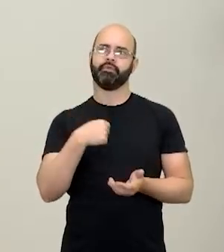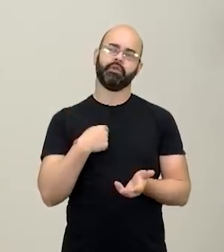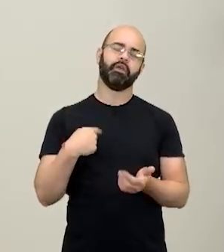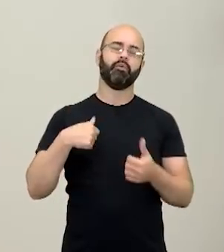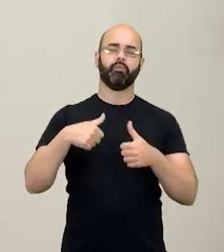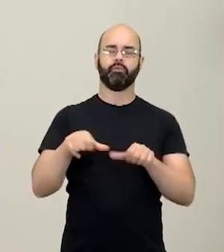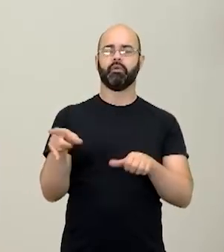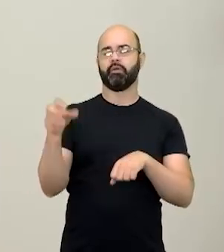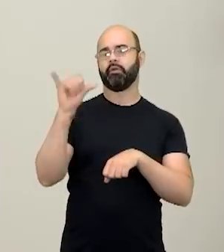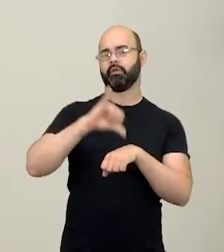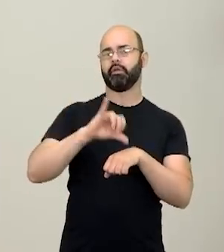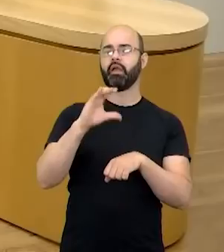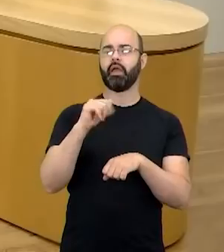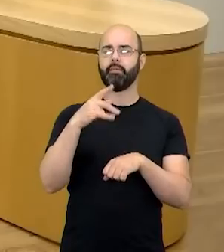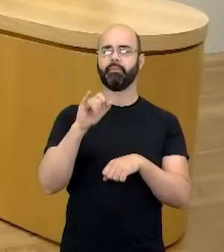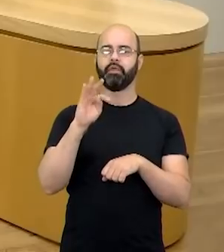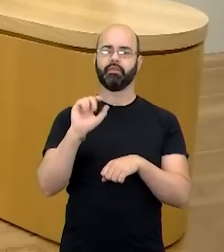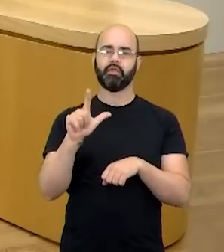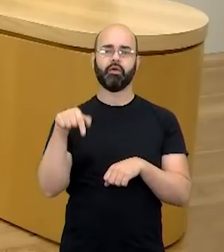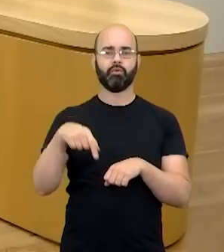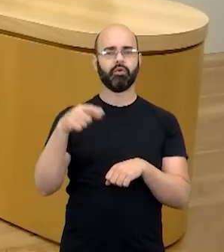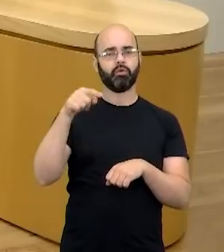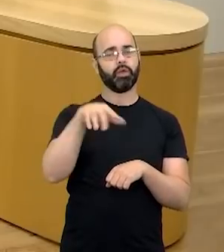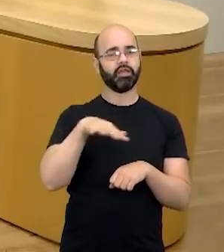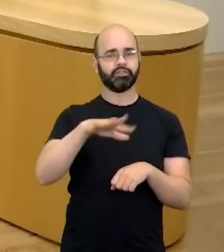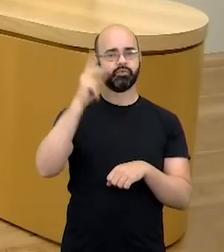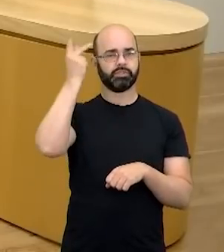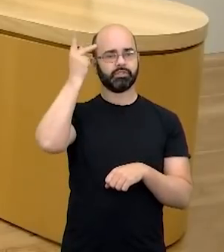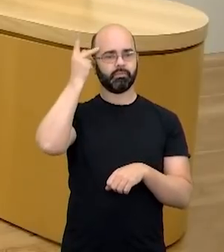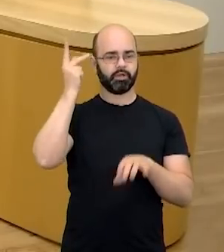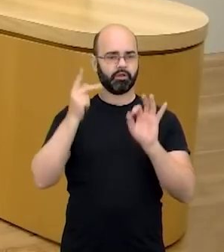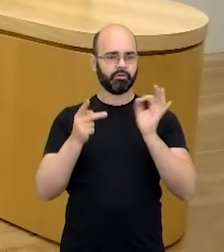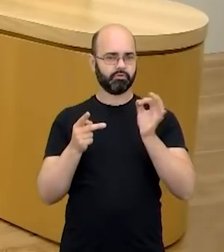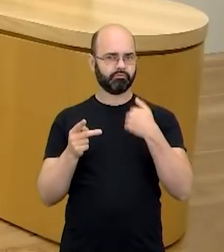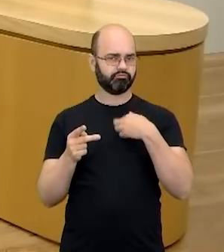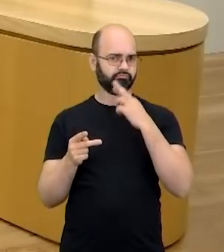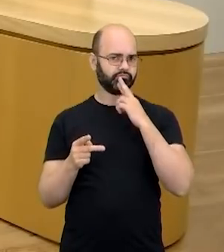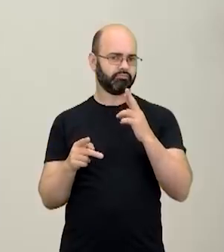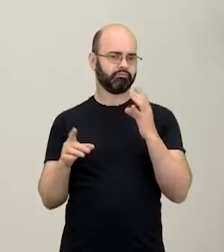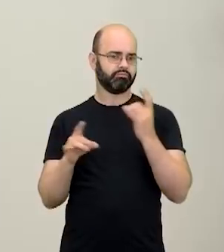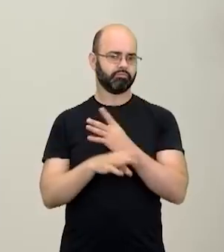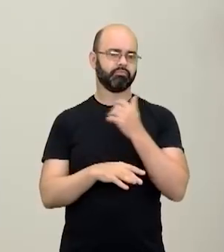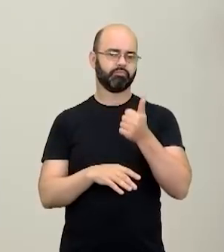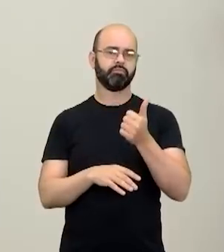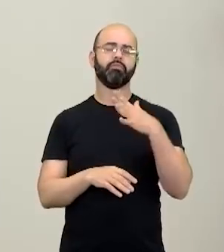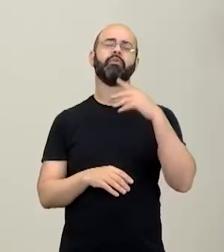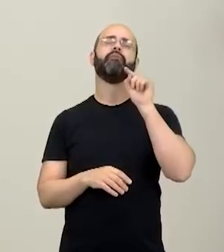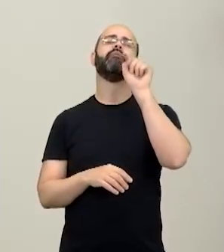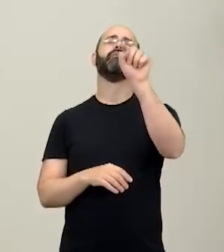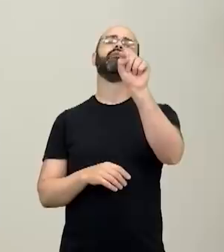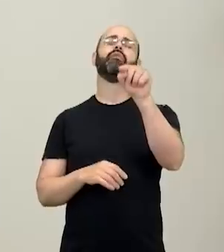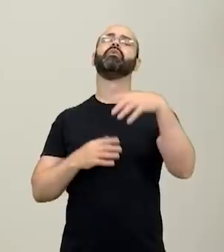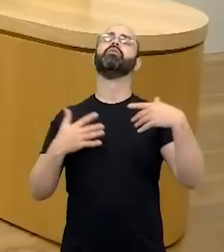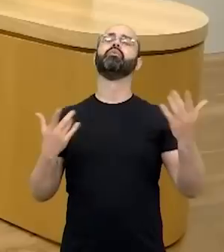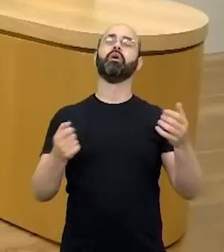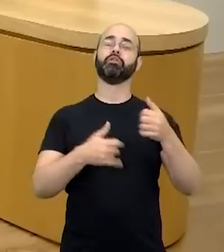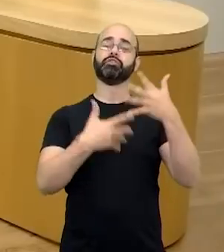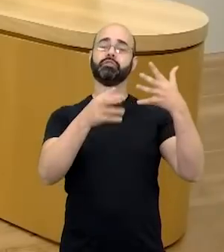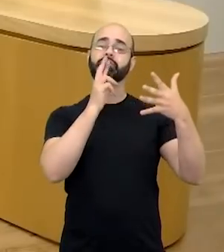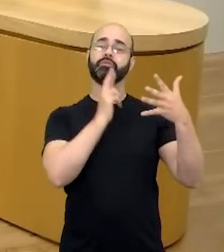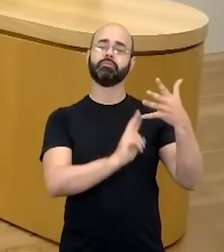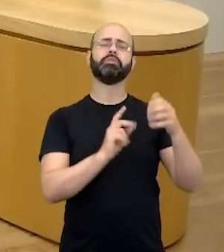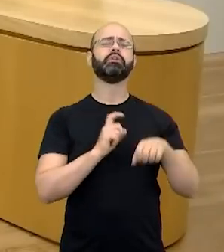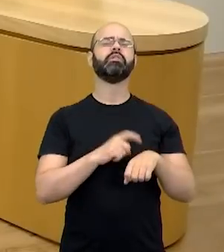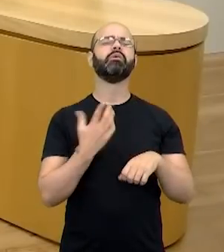aqui da capital, eu sou da região de São Paulo, não é isso? Então eu já respondi a minha aqui. Agora responda aí vocês no chat, beleza?